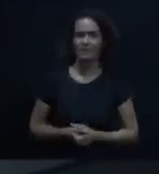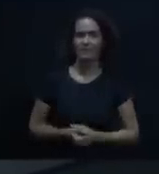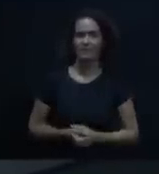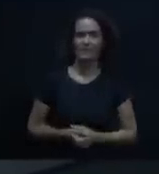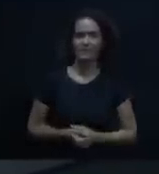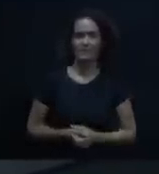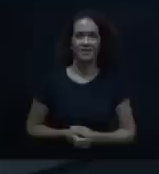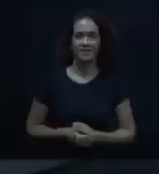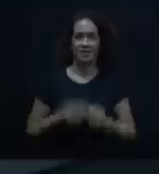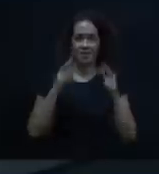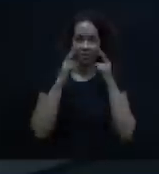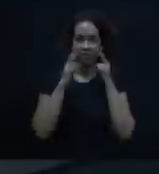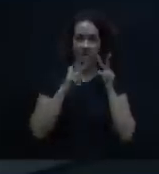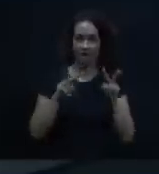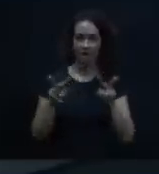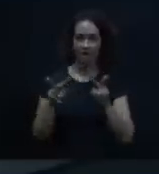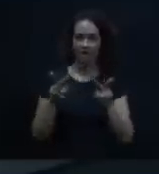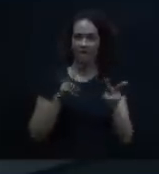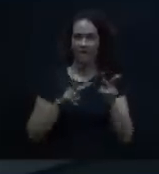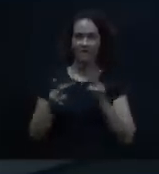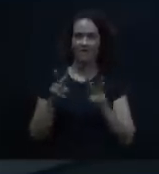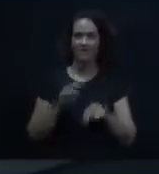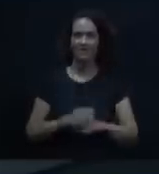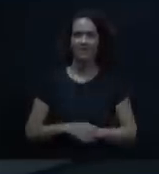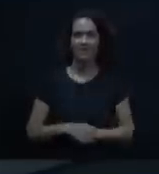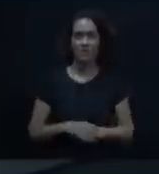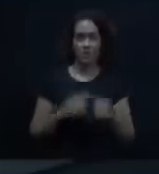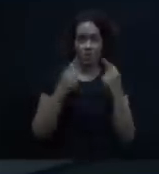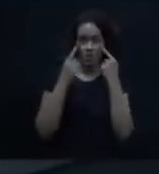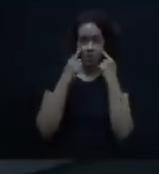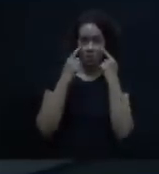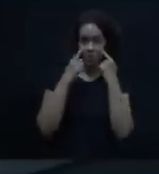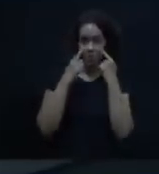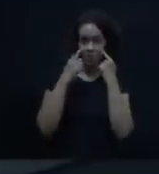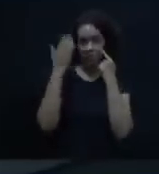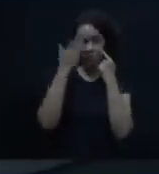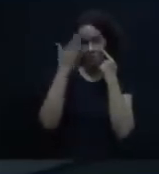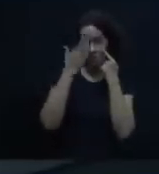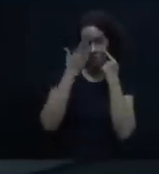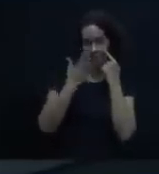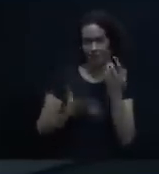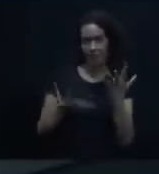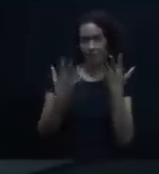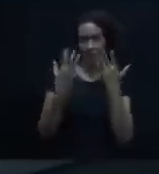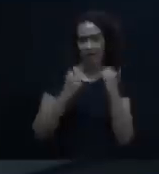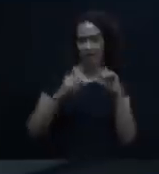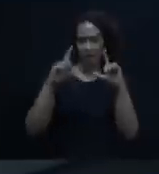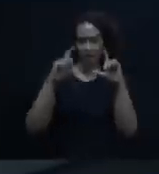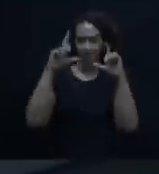Olha aí. O que os olhos não veem, eu recebo print.